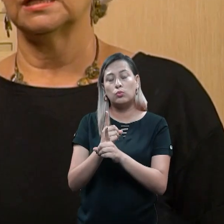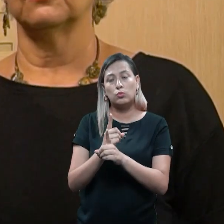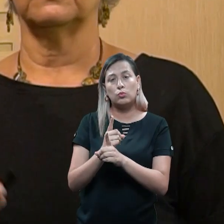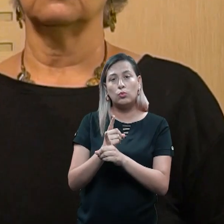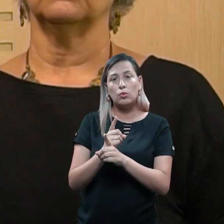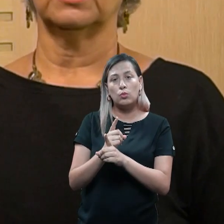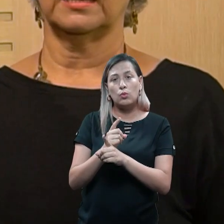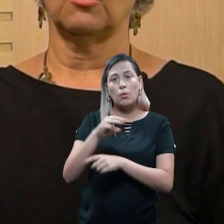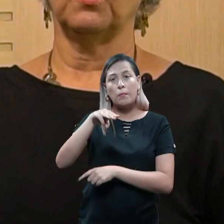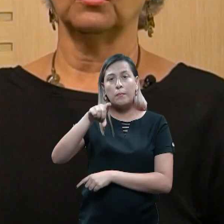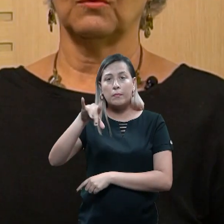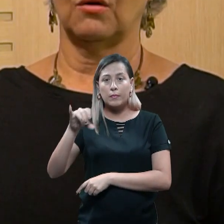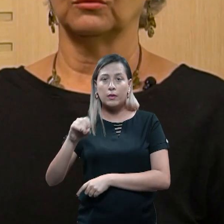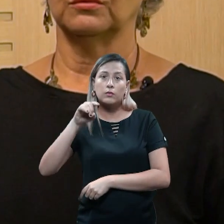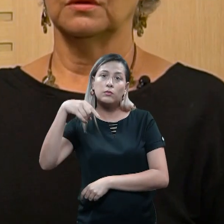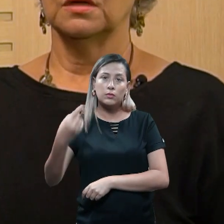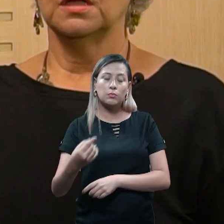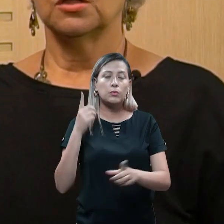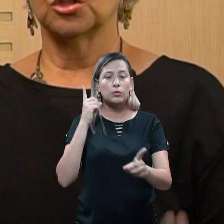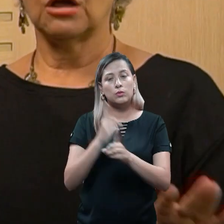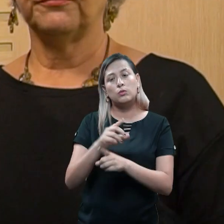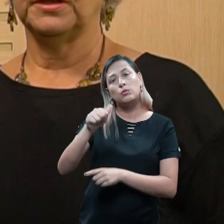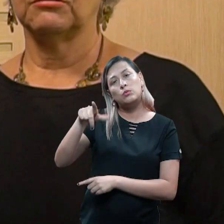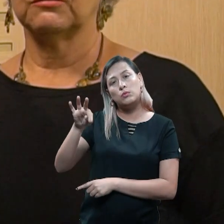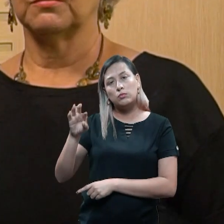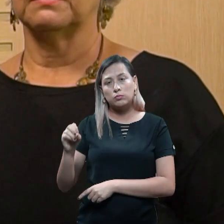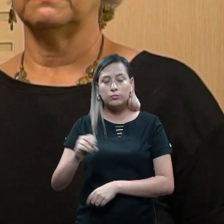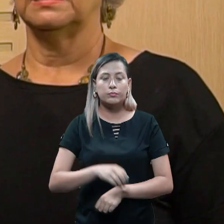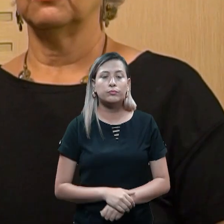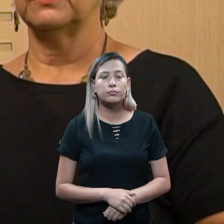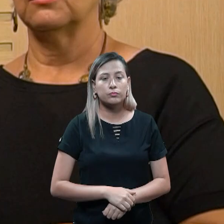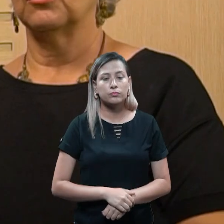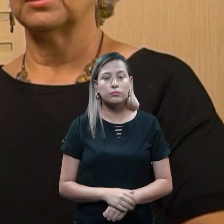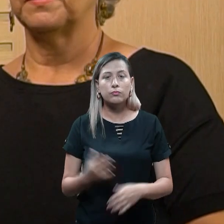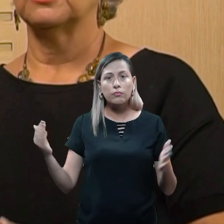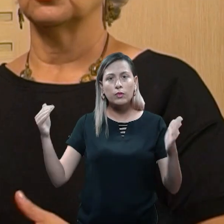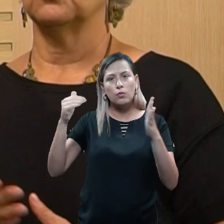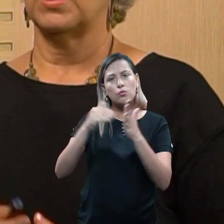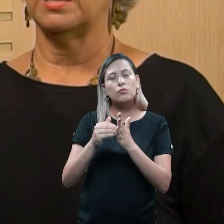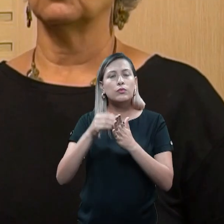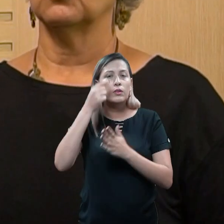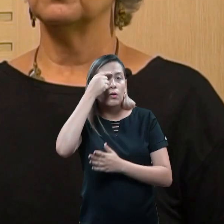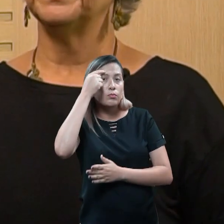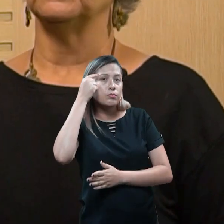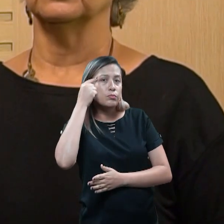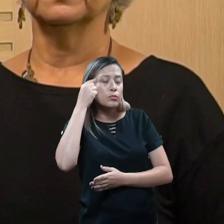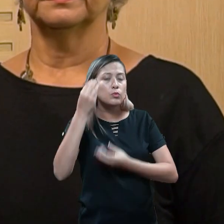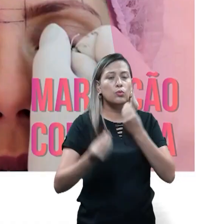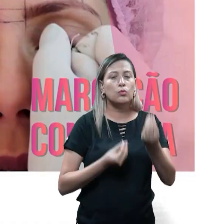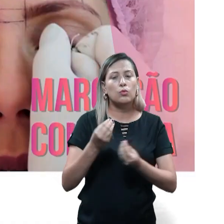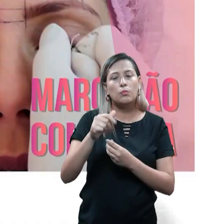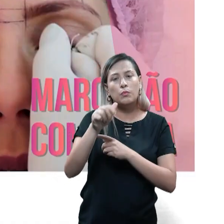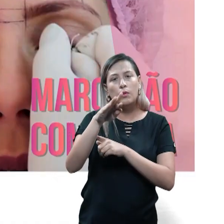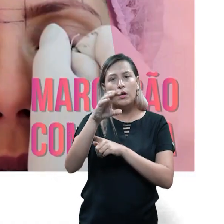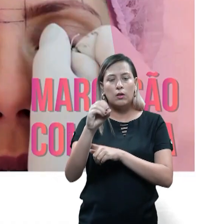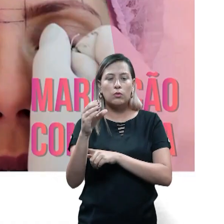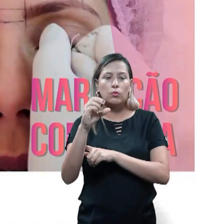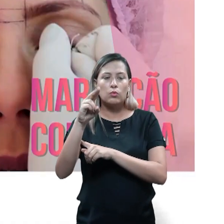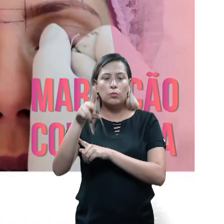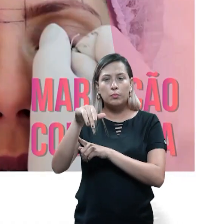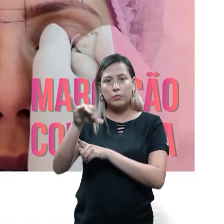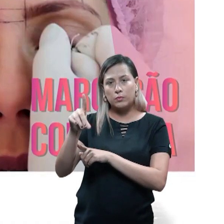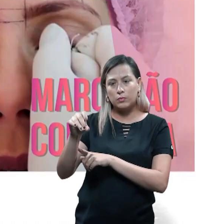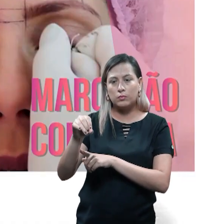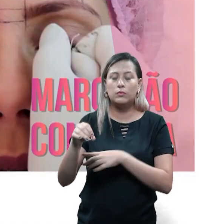partir dele você encontrará o ponto alto. Já o final da sobrancelha você encontra a partir do arco do cupido. Outra